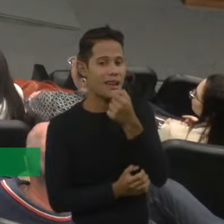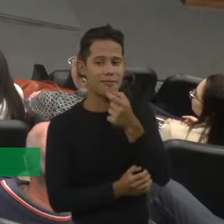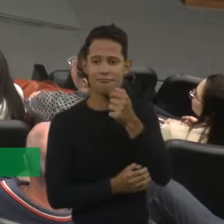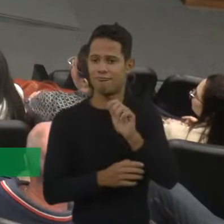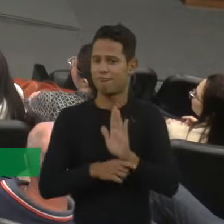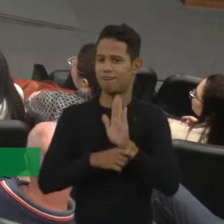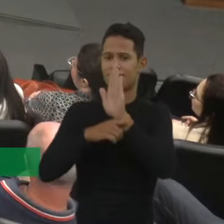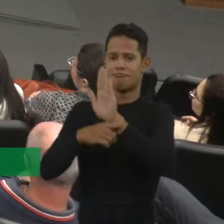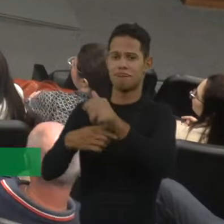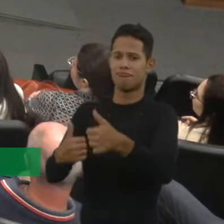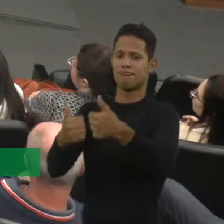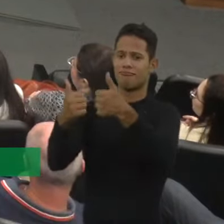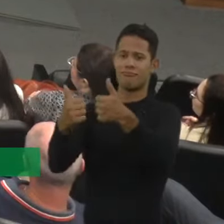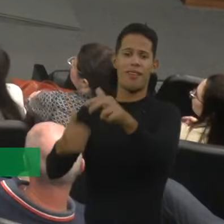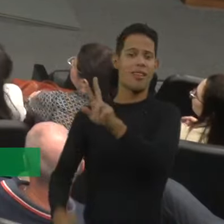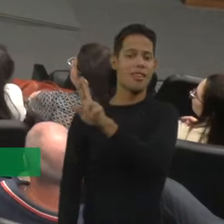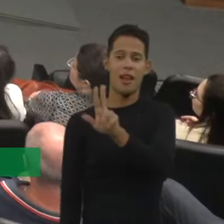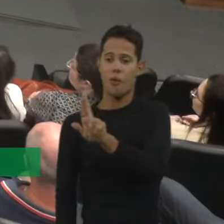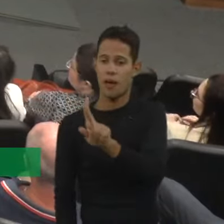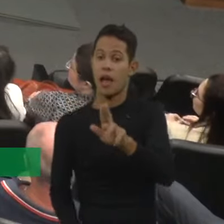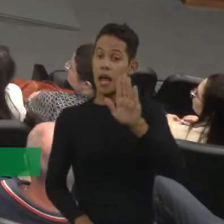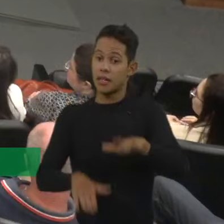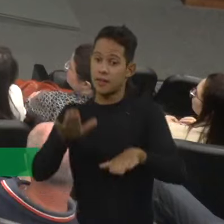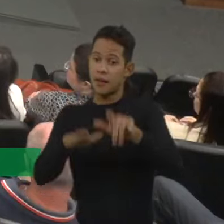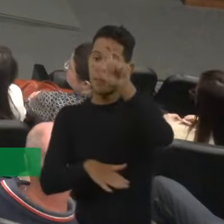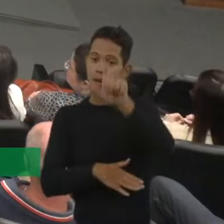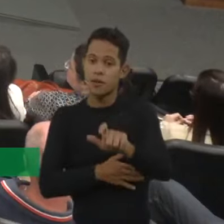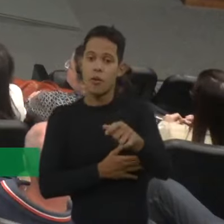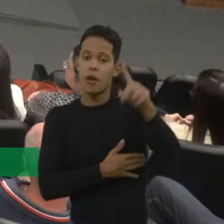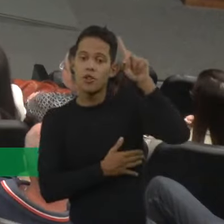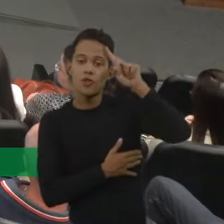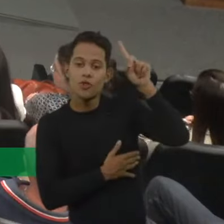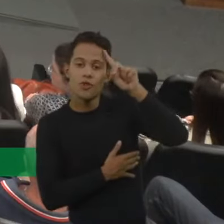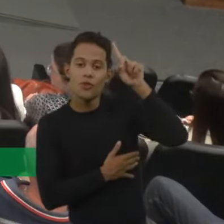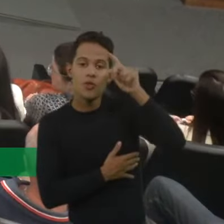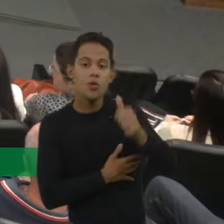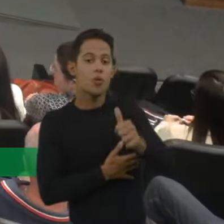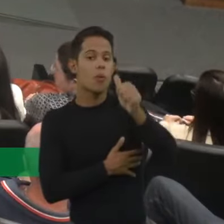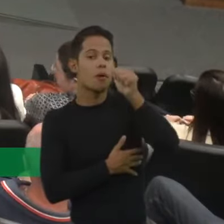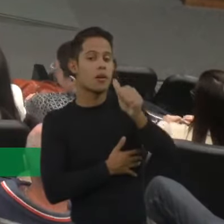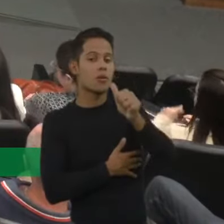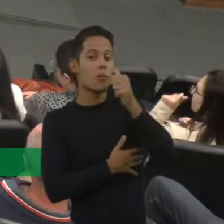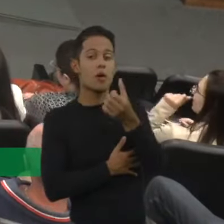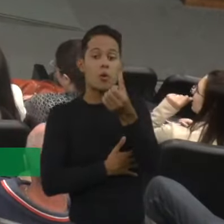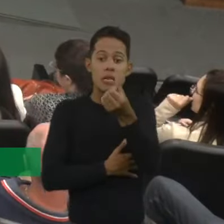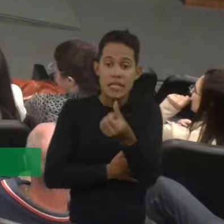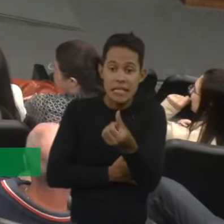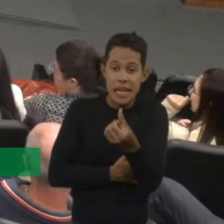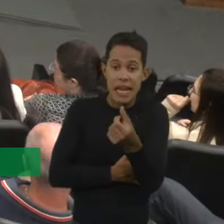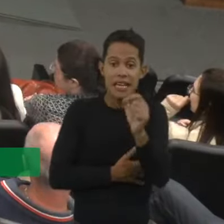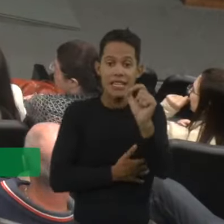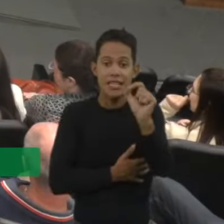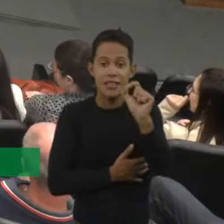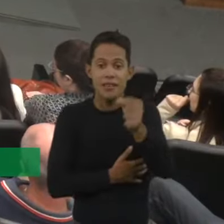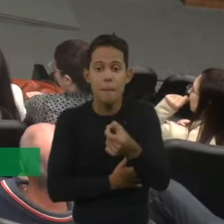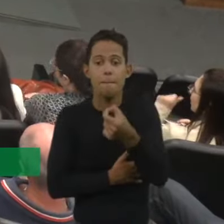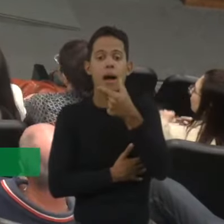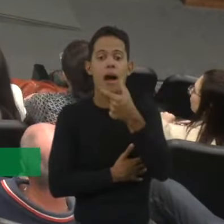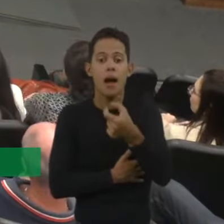os pacientes, mesmo tomando todos os dias 3 comprimidos, até 6 comprimidos ao dia, eles